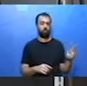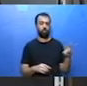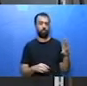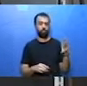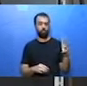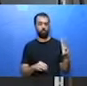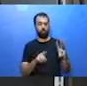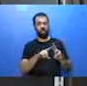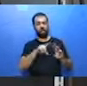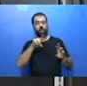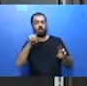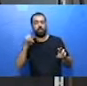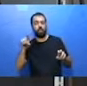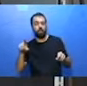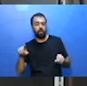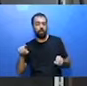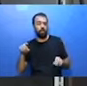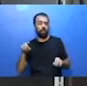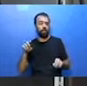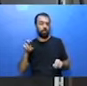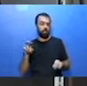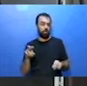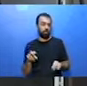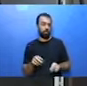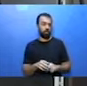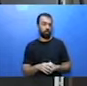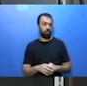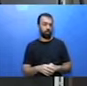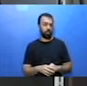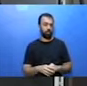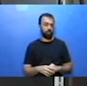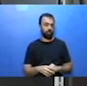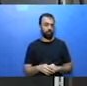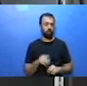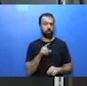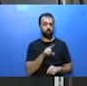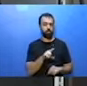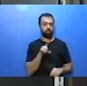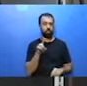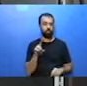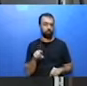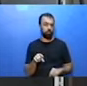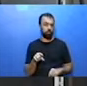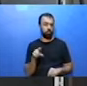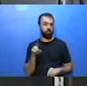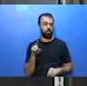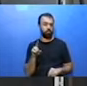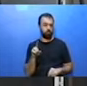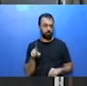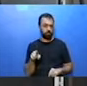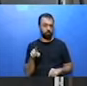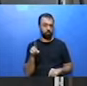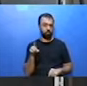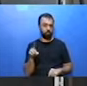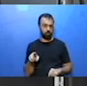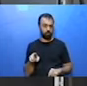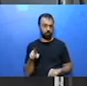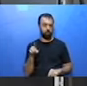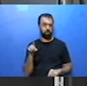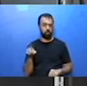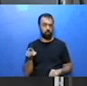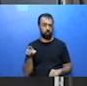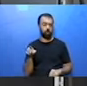19 pulinho só um dois três quatro cinco seis sete oito